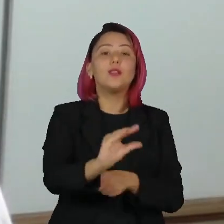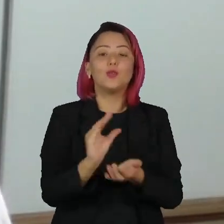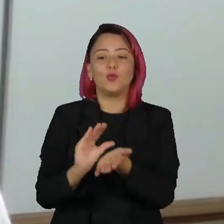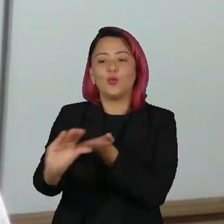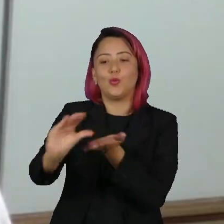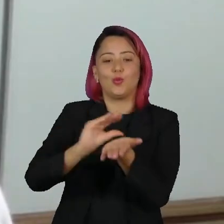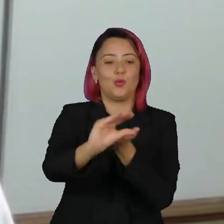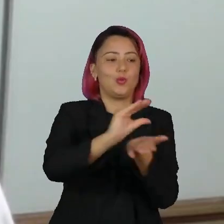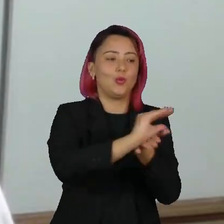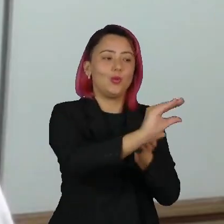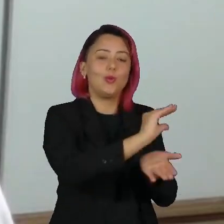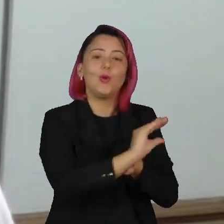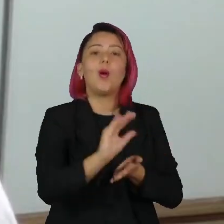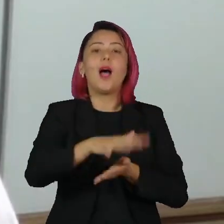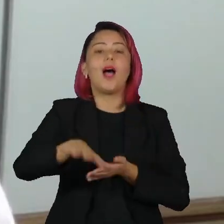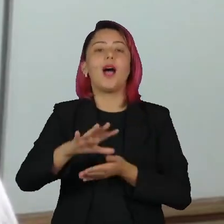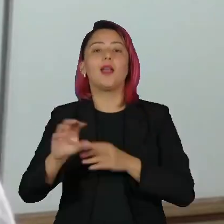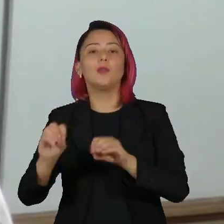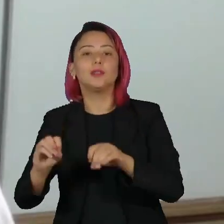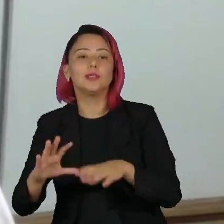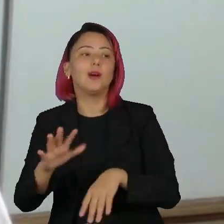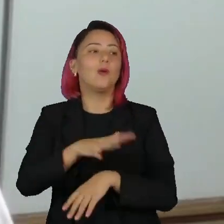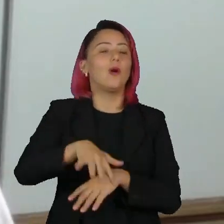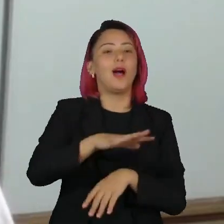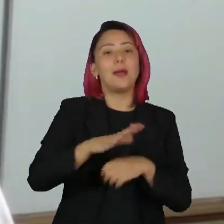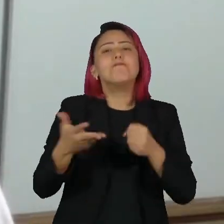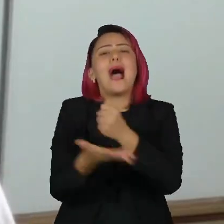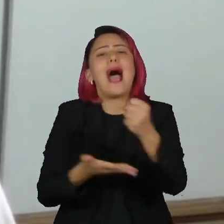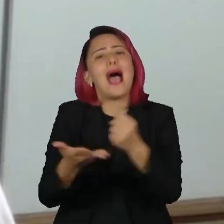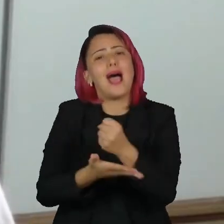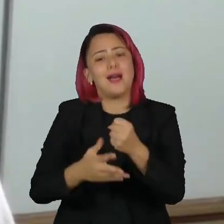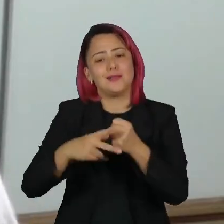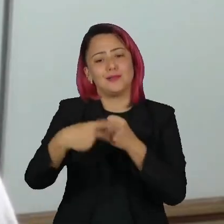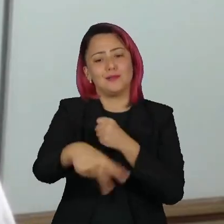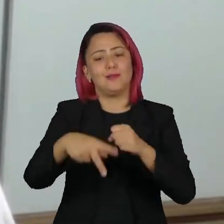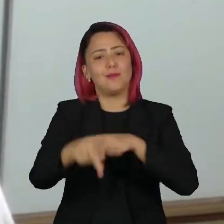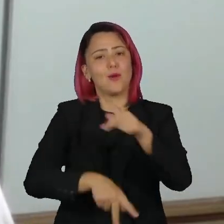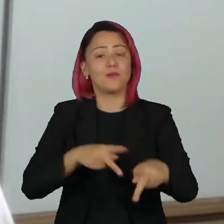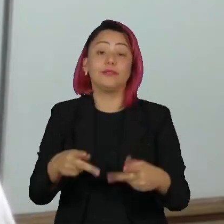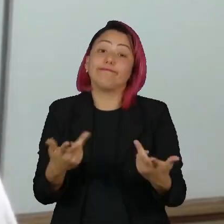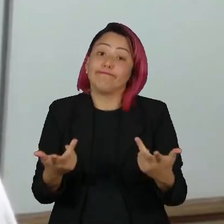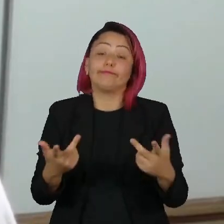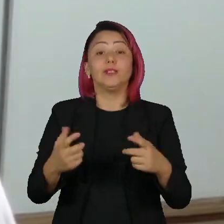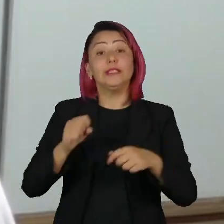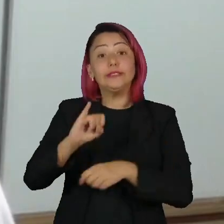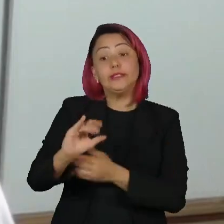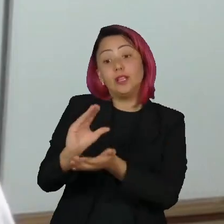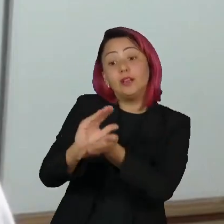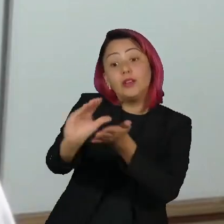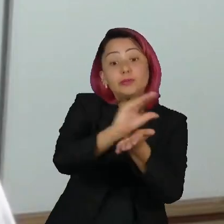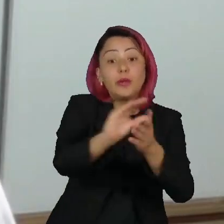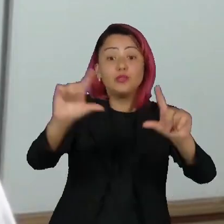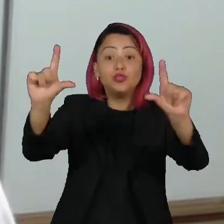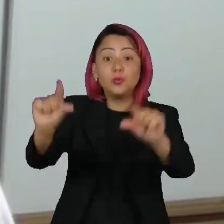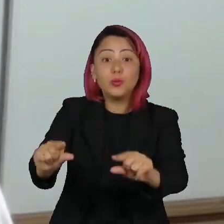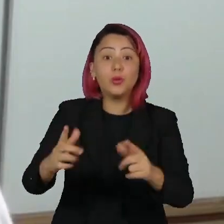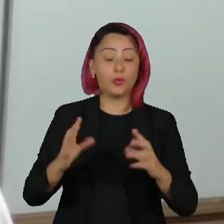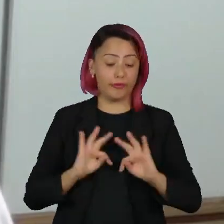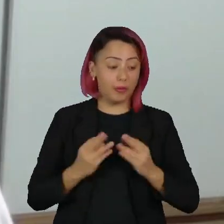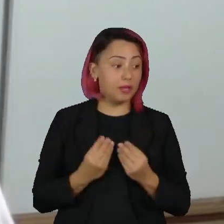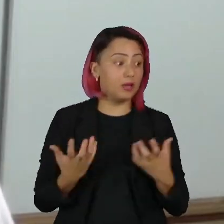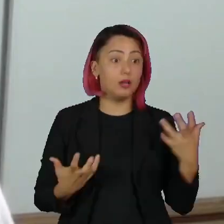sociais e básicas. Então, esse conjunto de fatores, nos últimos anos, provocou